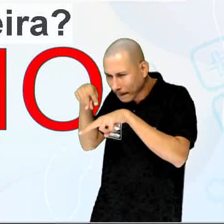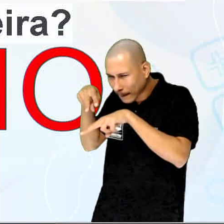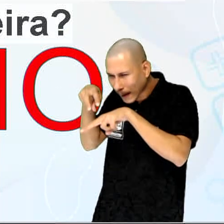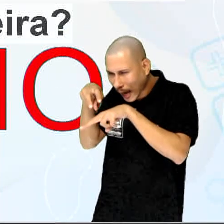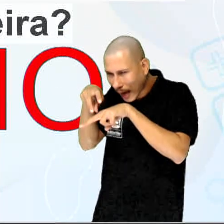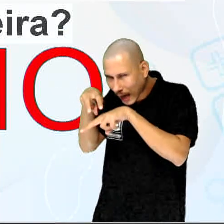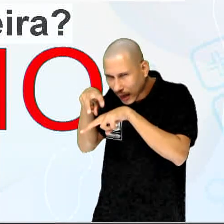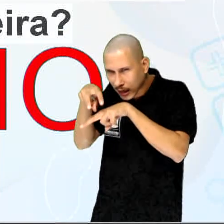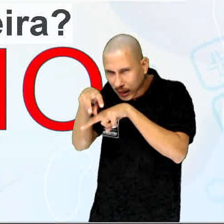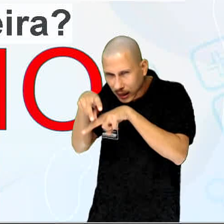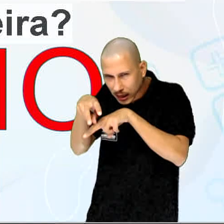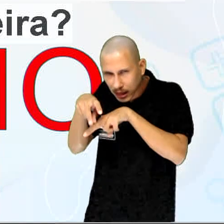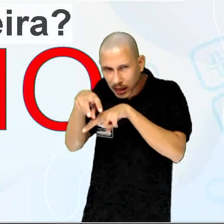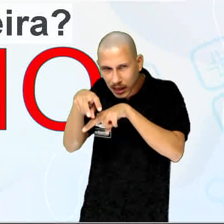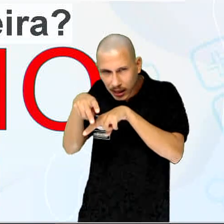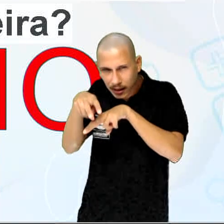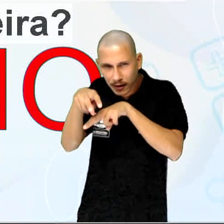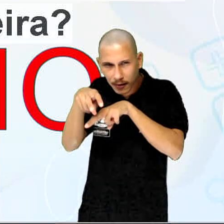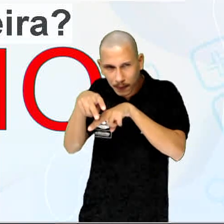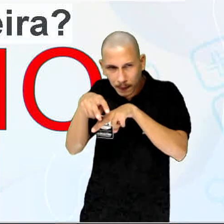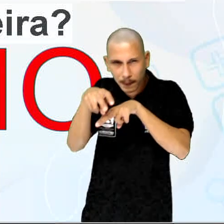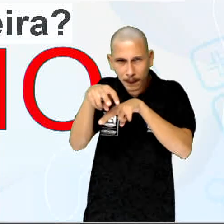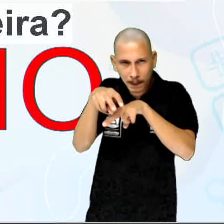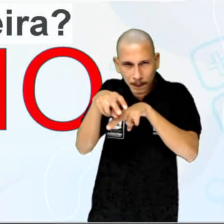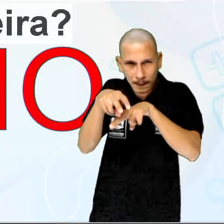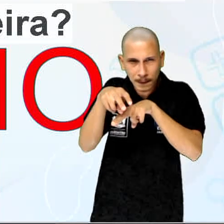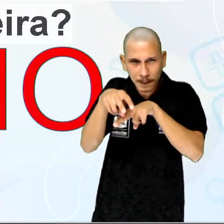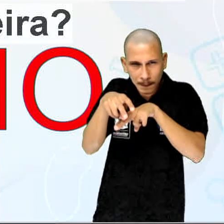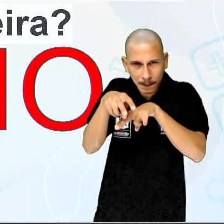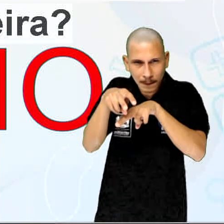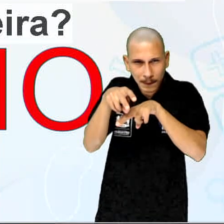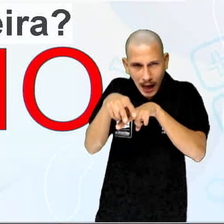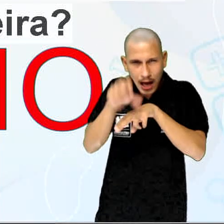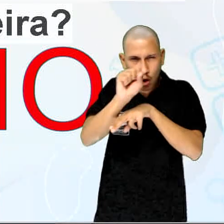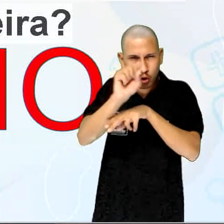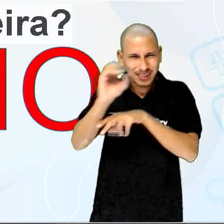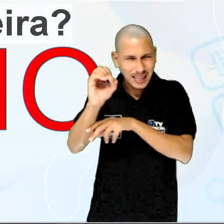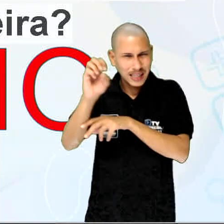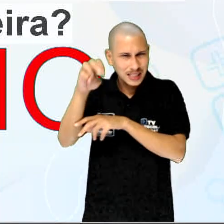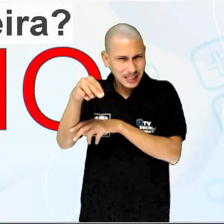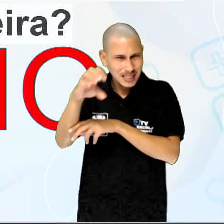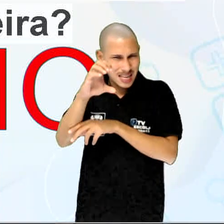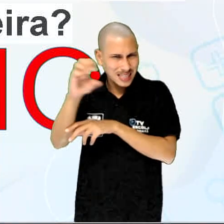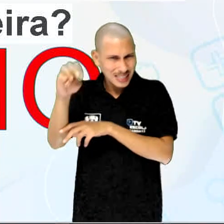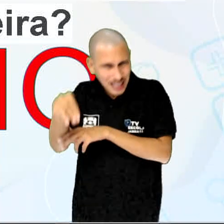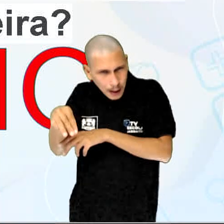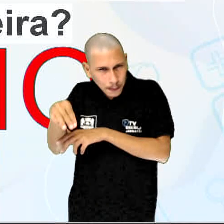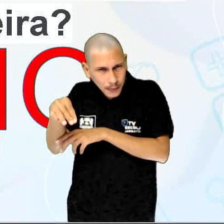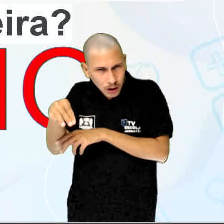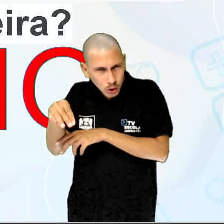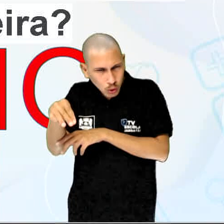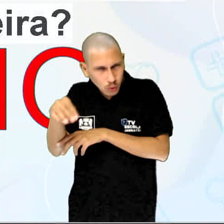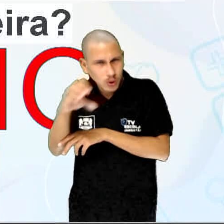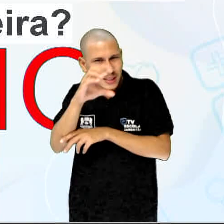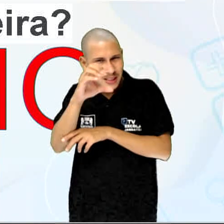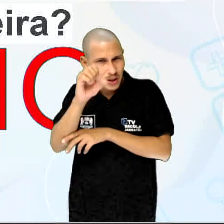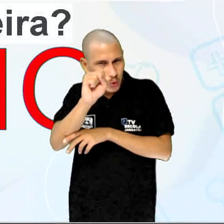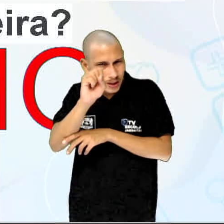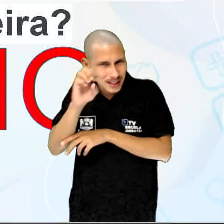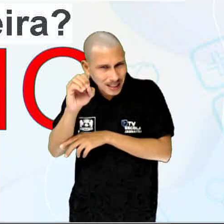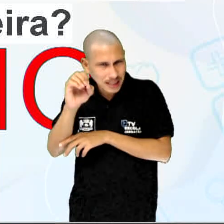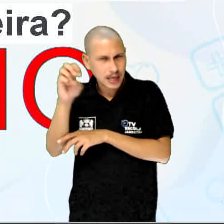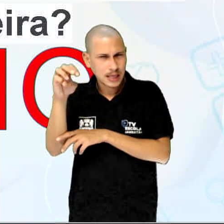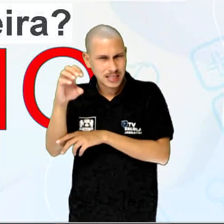contornar todo o assento. Então depois que ela deu a volta todinha no assento, ela andou 80